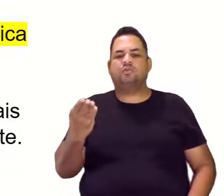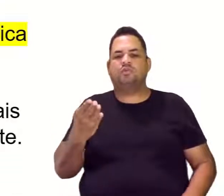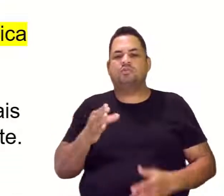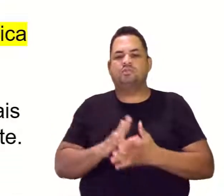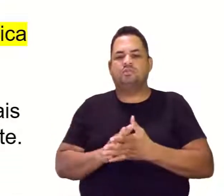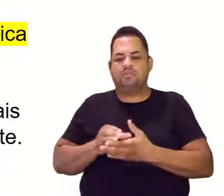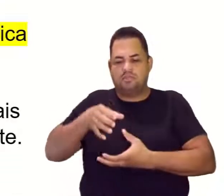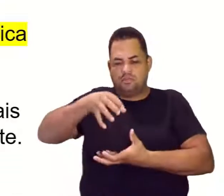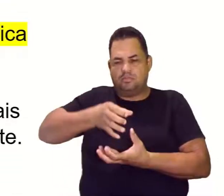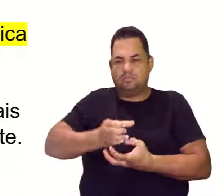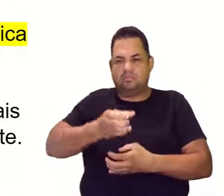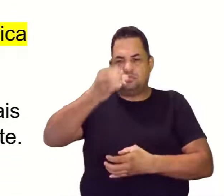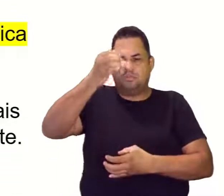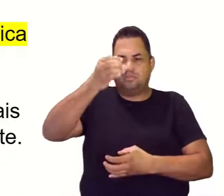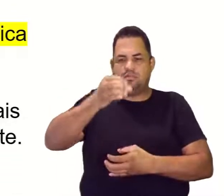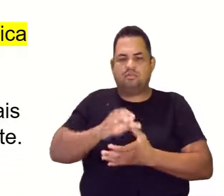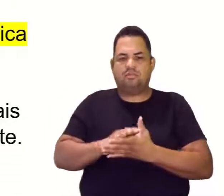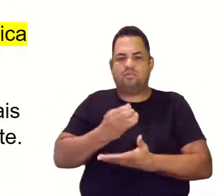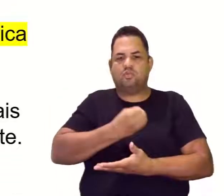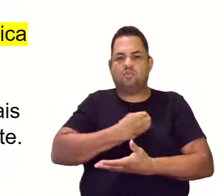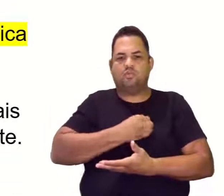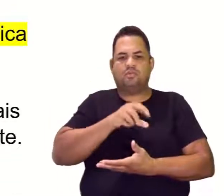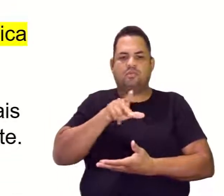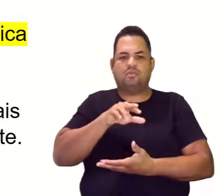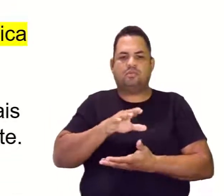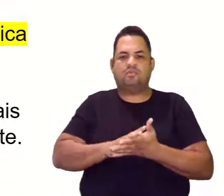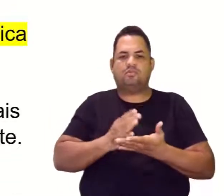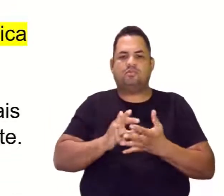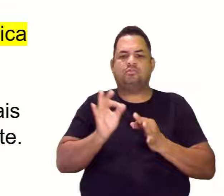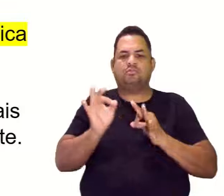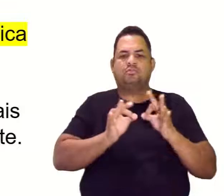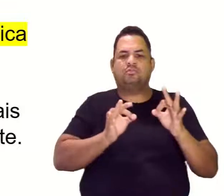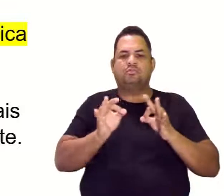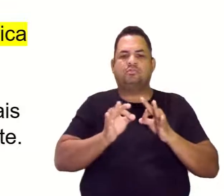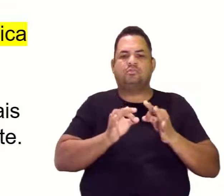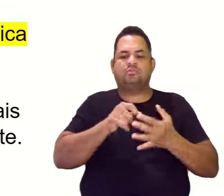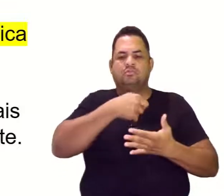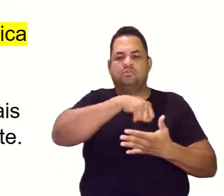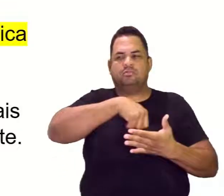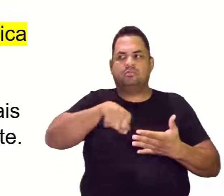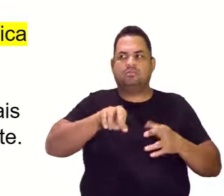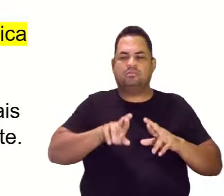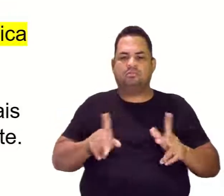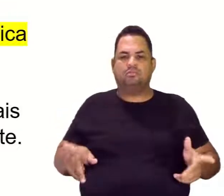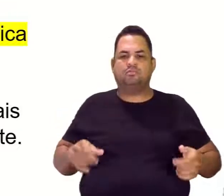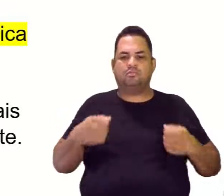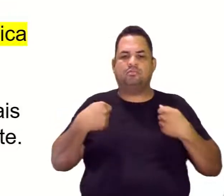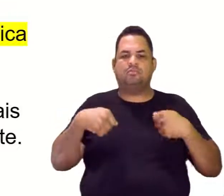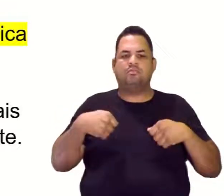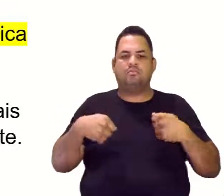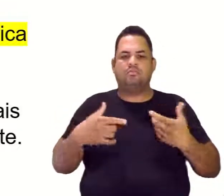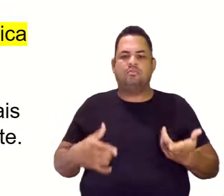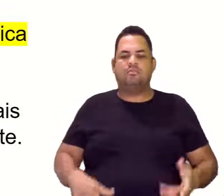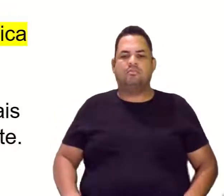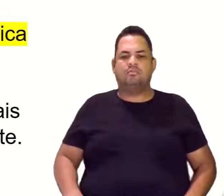garrafas com números iguais, escritos em formatos diferentes, ou seja,